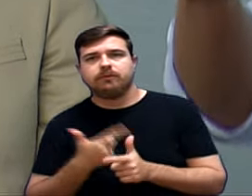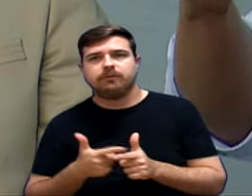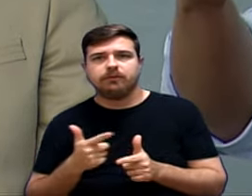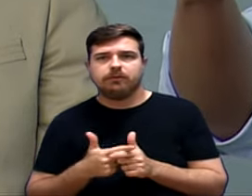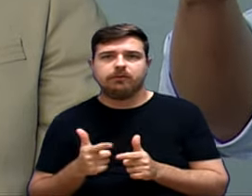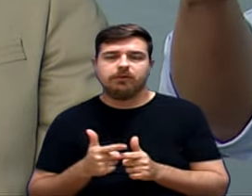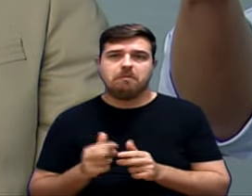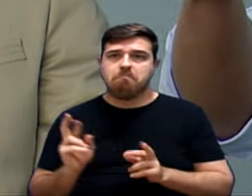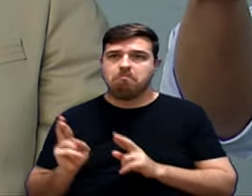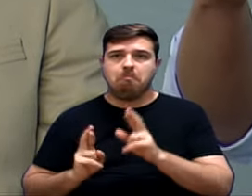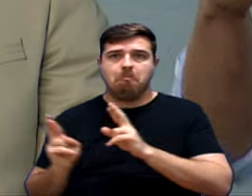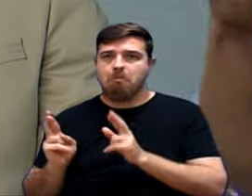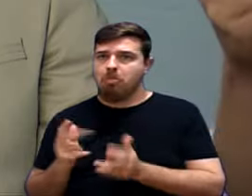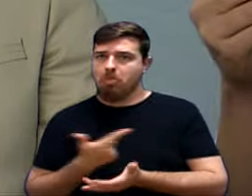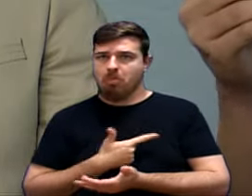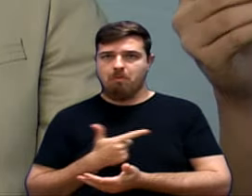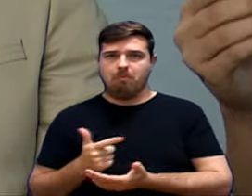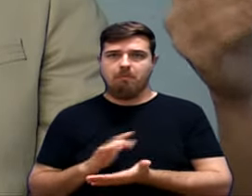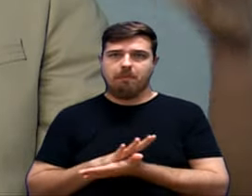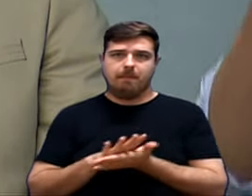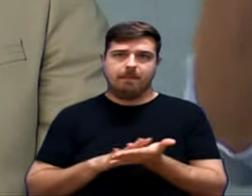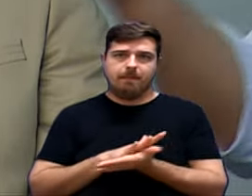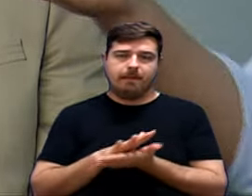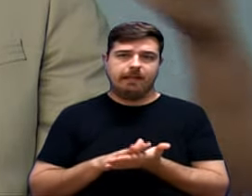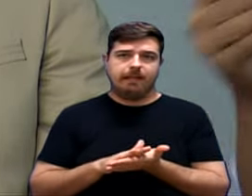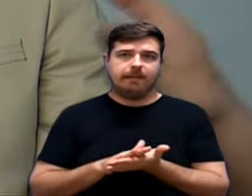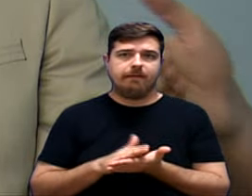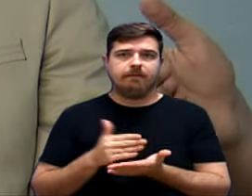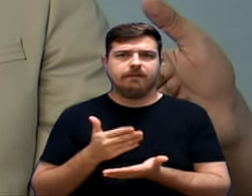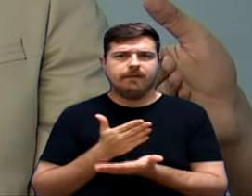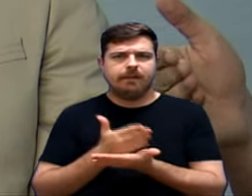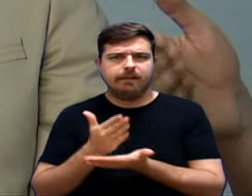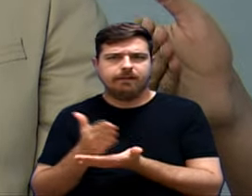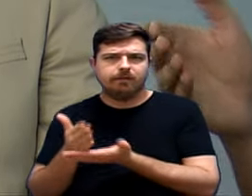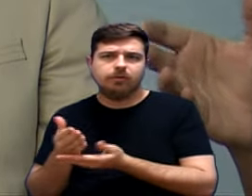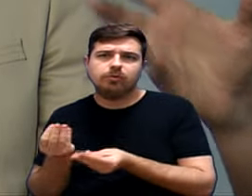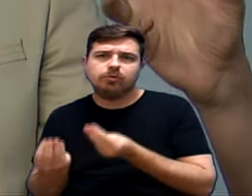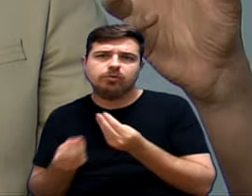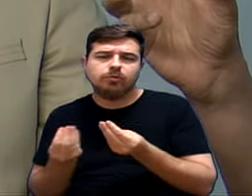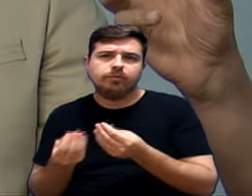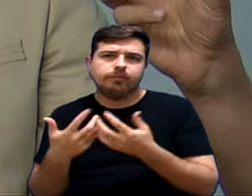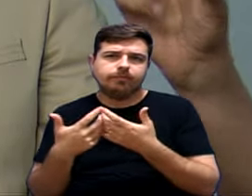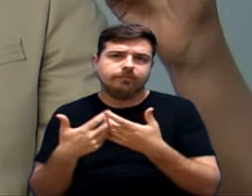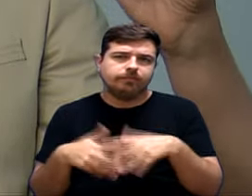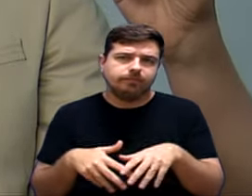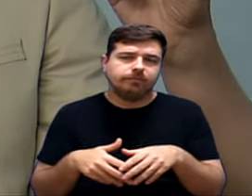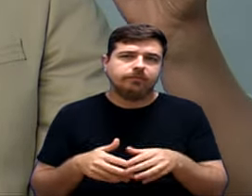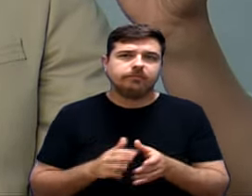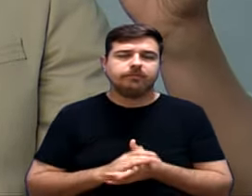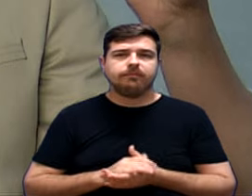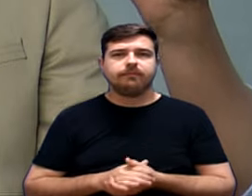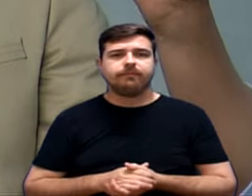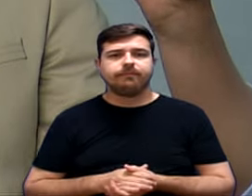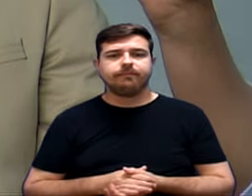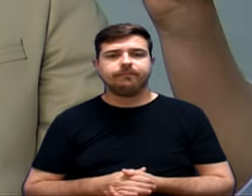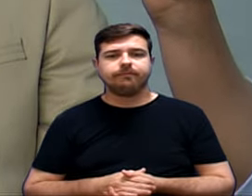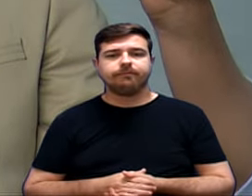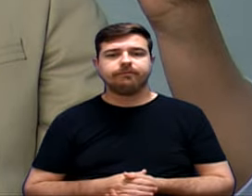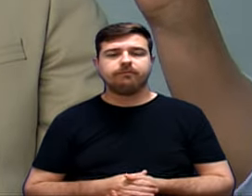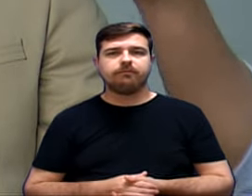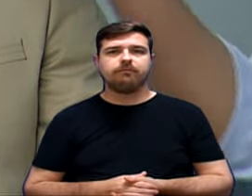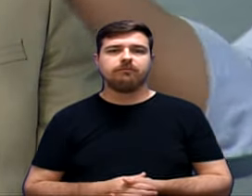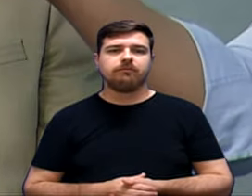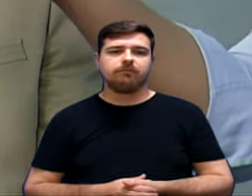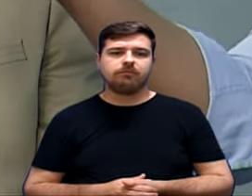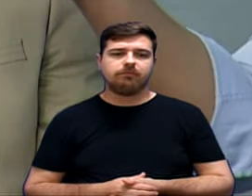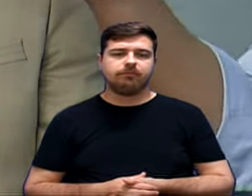foram responsá izados eles vão ter que dividir isso como que vai funcionar e só essa dúvida como que vai funcionar